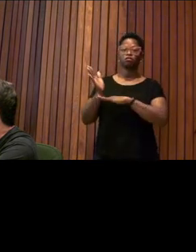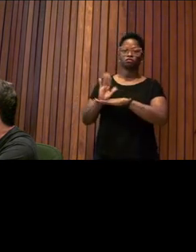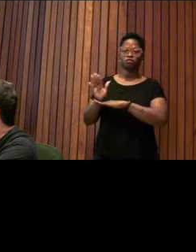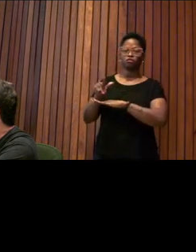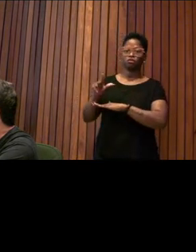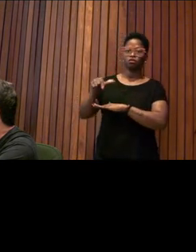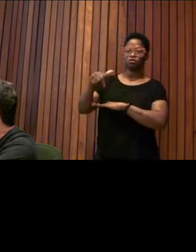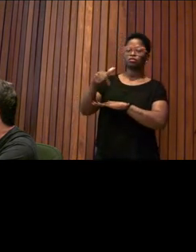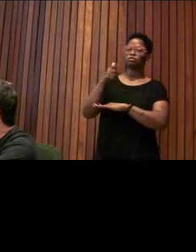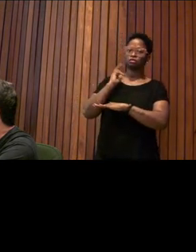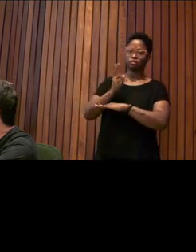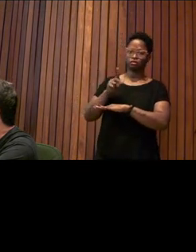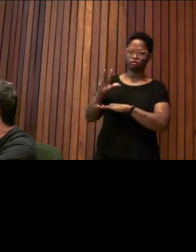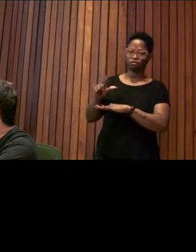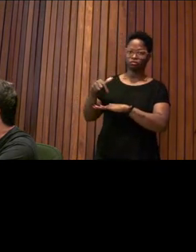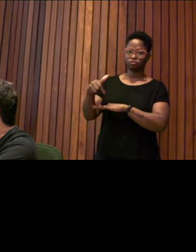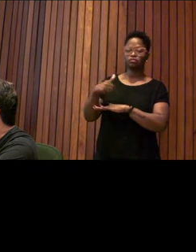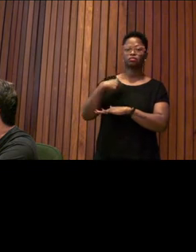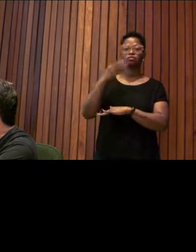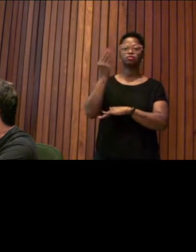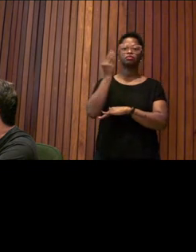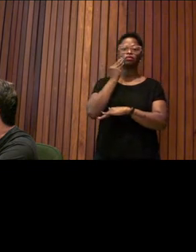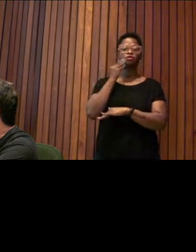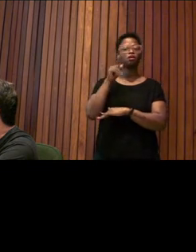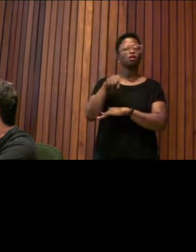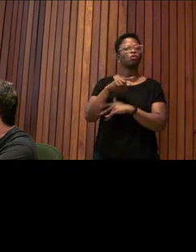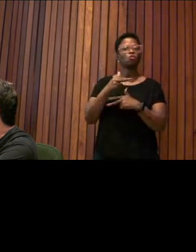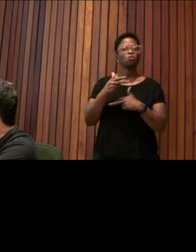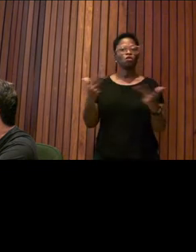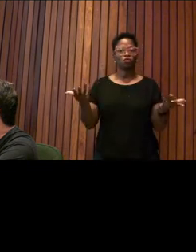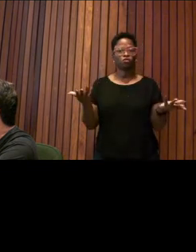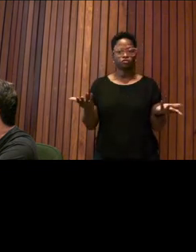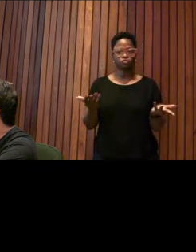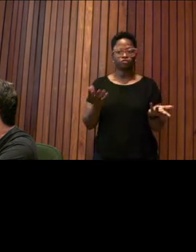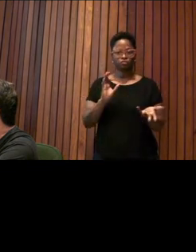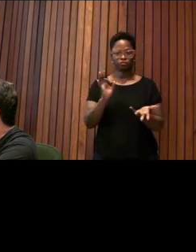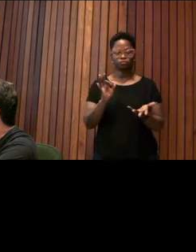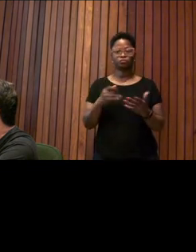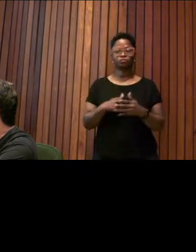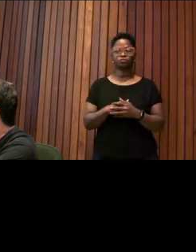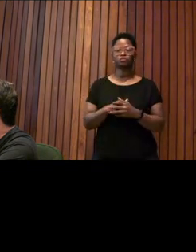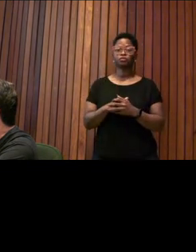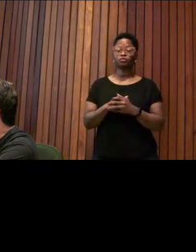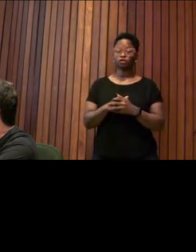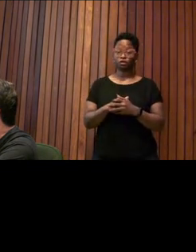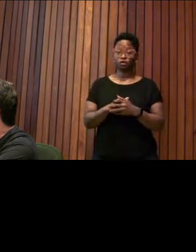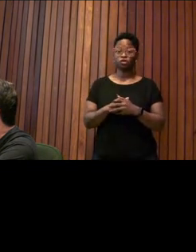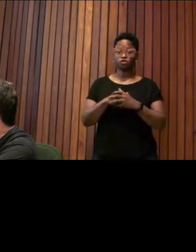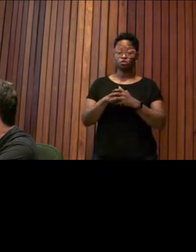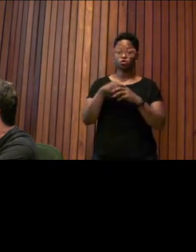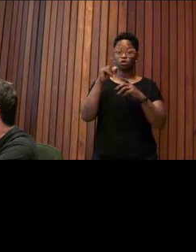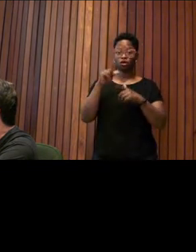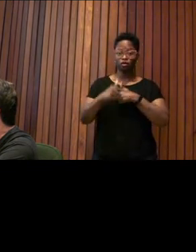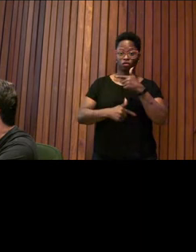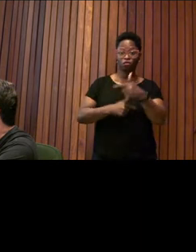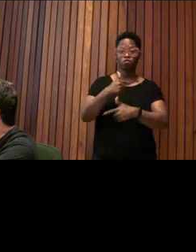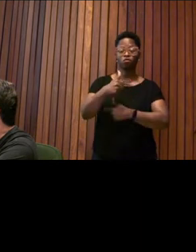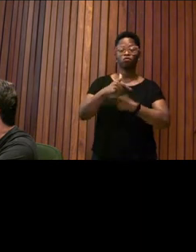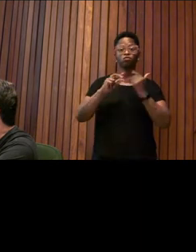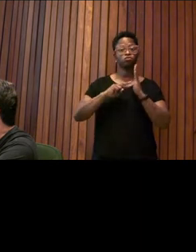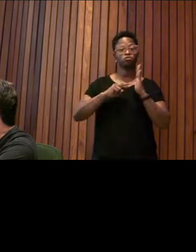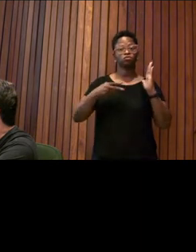artifício, né, sempre, mas tentar traduzir alguma coisa, né, do traço